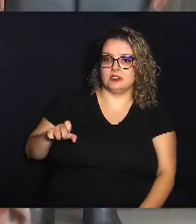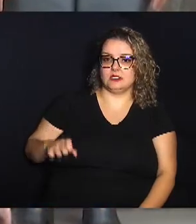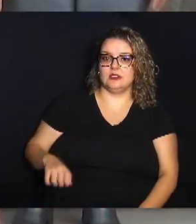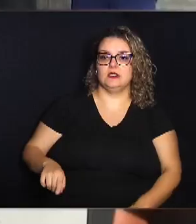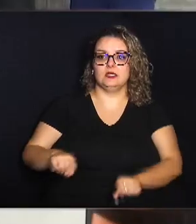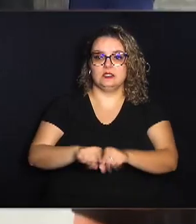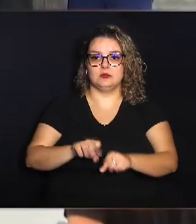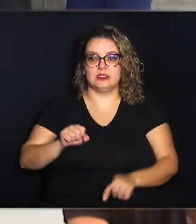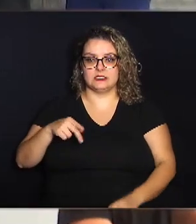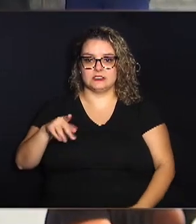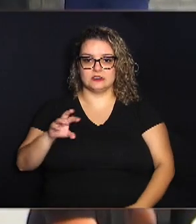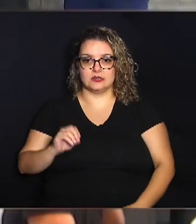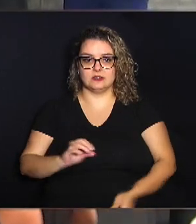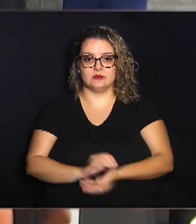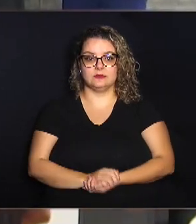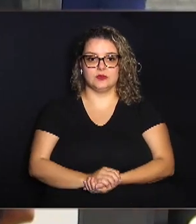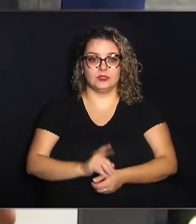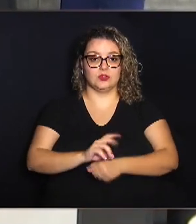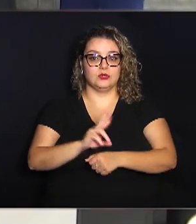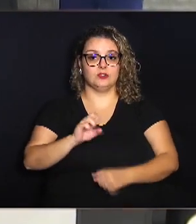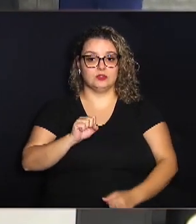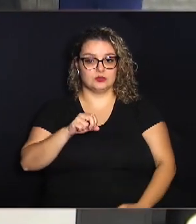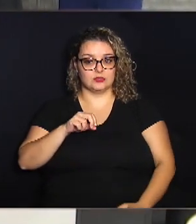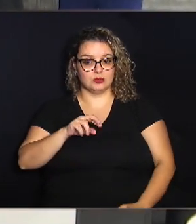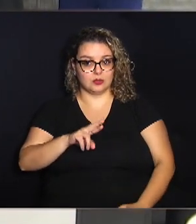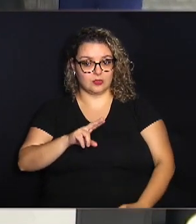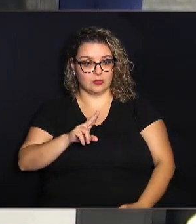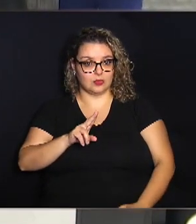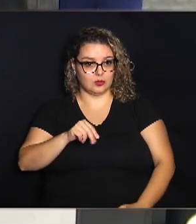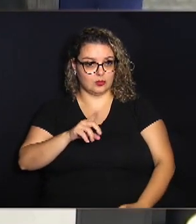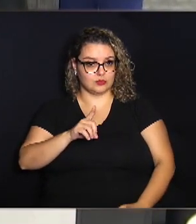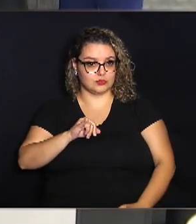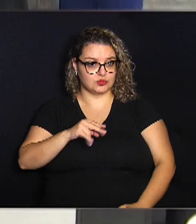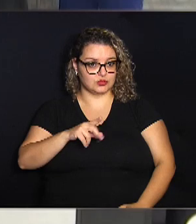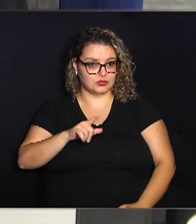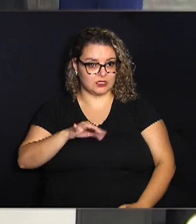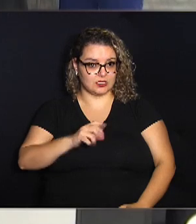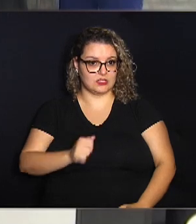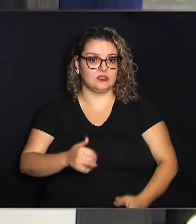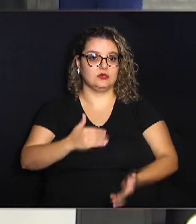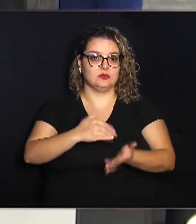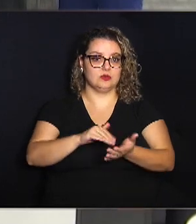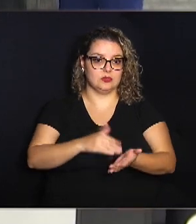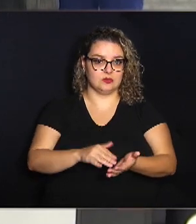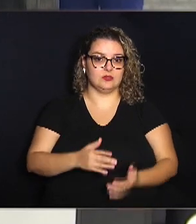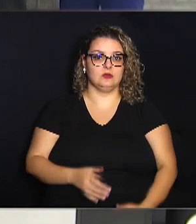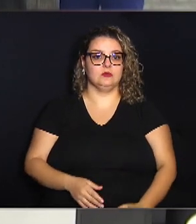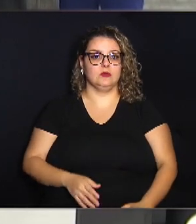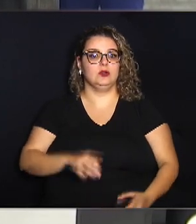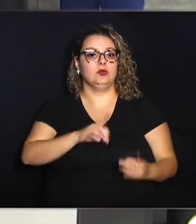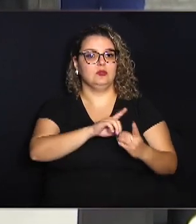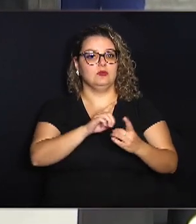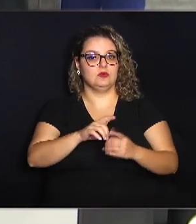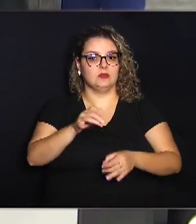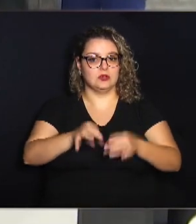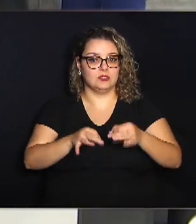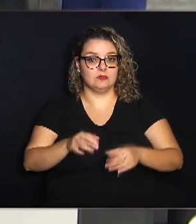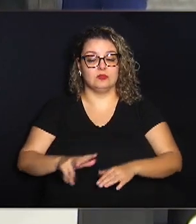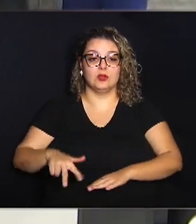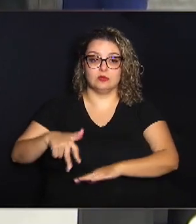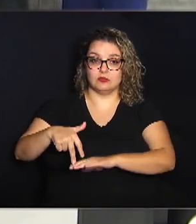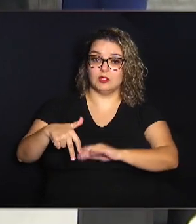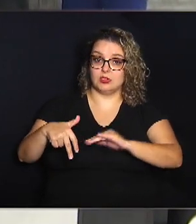José da Costa. Dr. Rondinelli, sócio proprietário do escritório Rondinelli Dorta Advocacia e Consultoria Jurídica. Destaca-se por